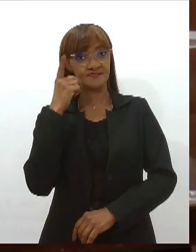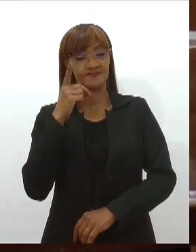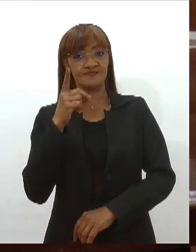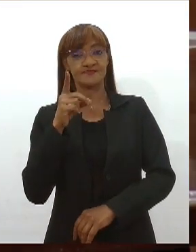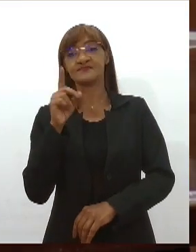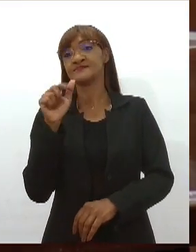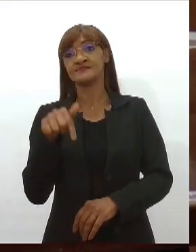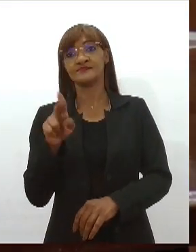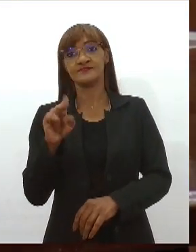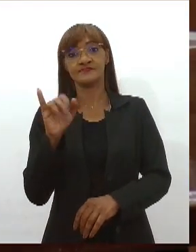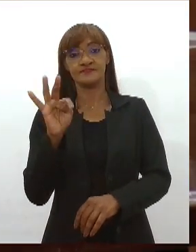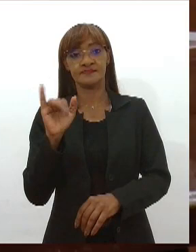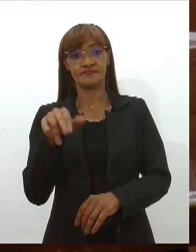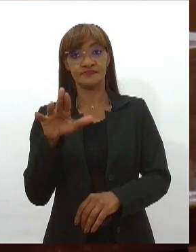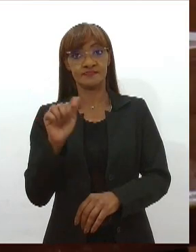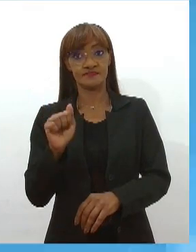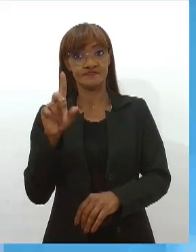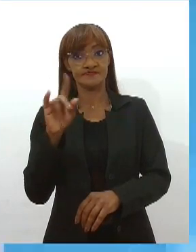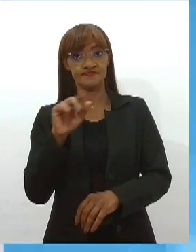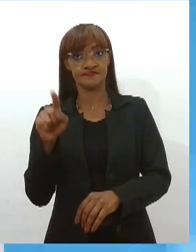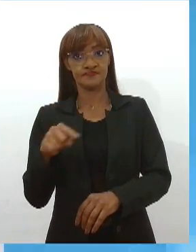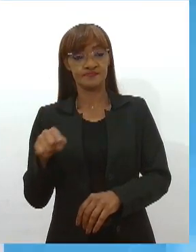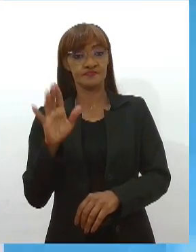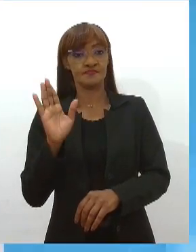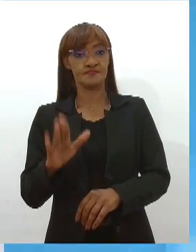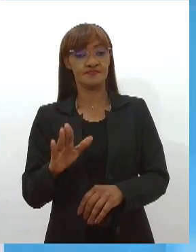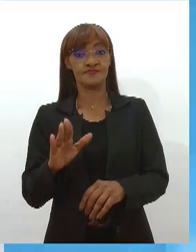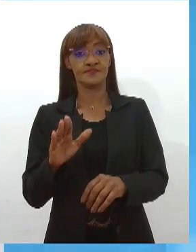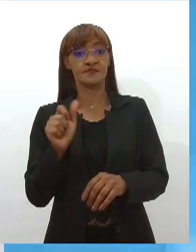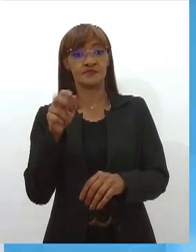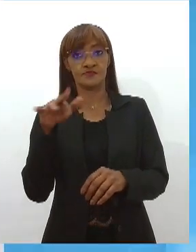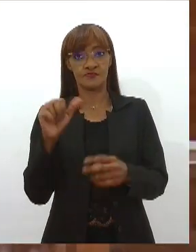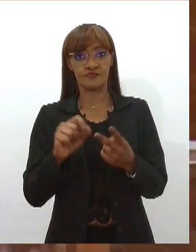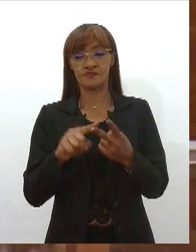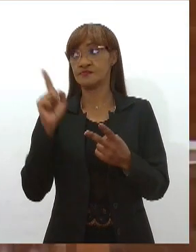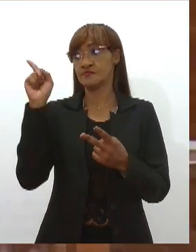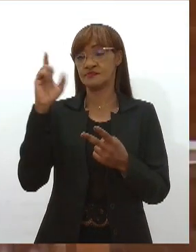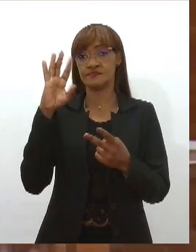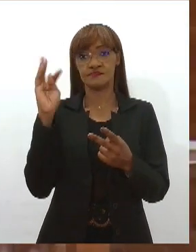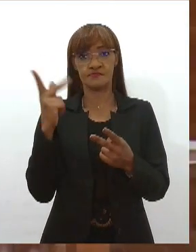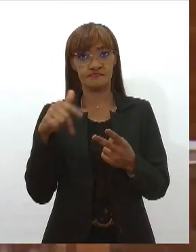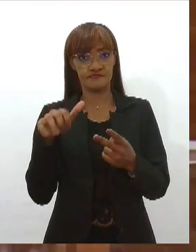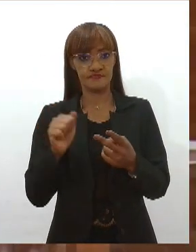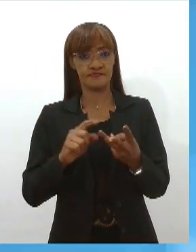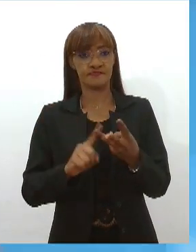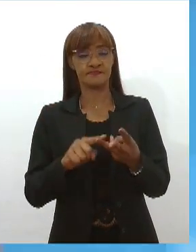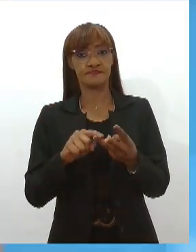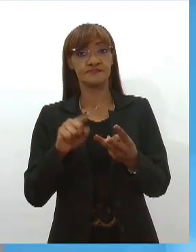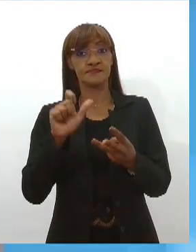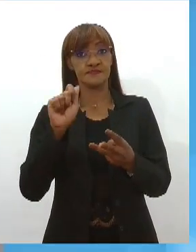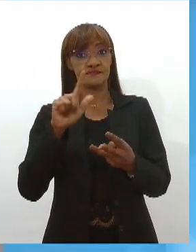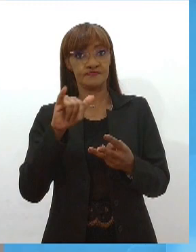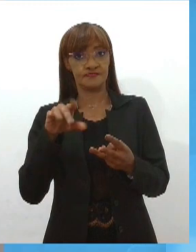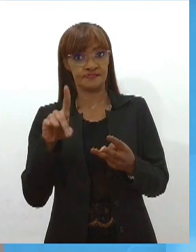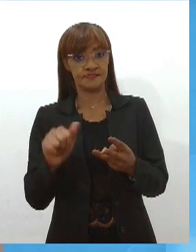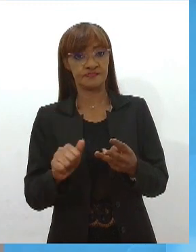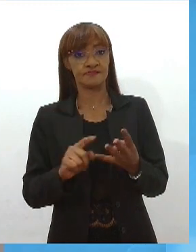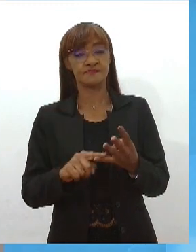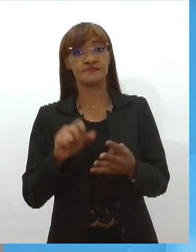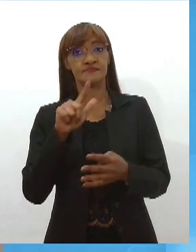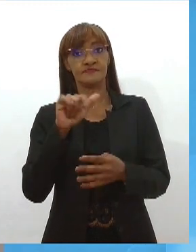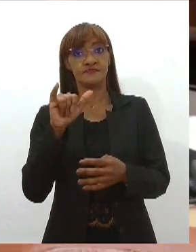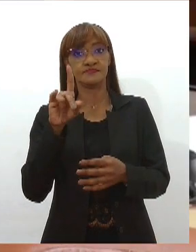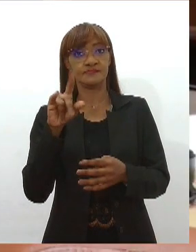estaduais: Áurea Ribeiro, do Republicanos, Carminha Paiva, Republicanos, Linda Brasil, do PSOL, e Lidiane Lucena, também